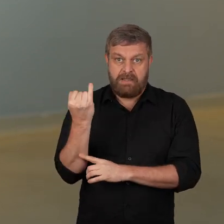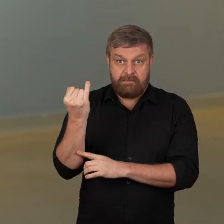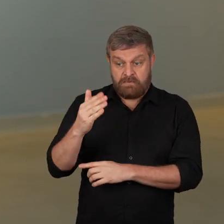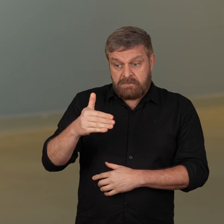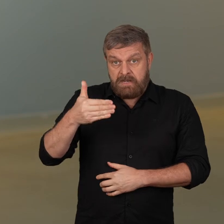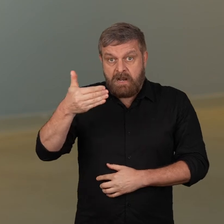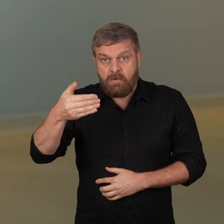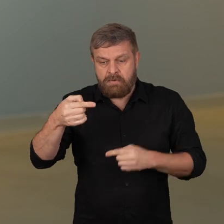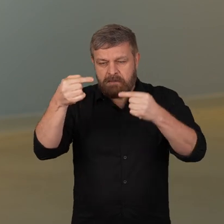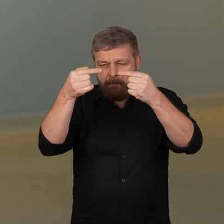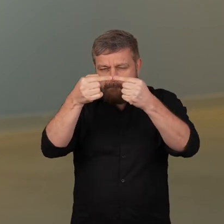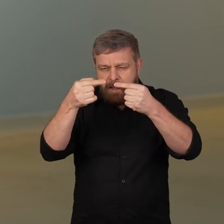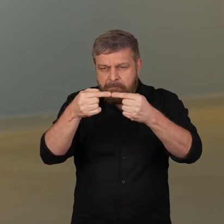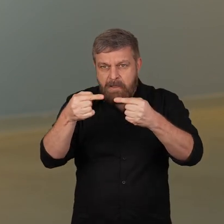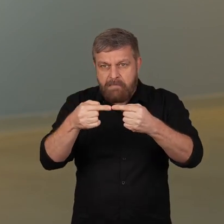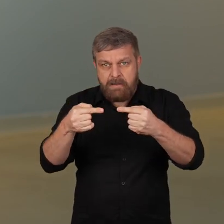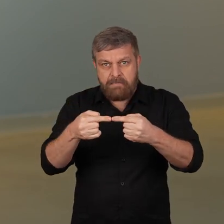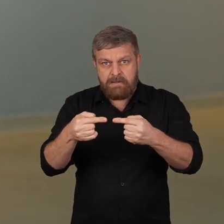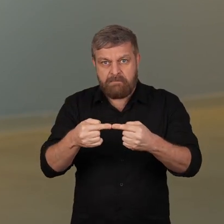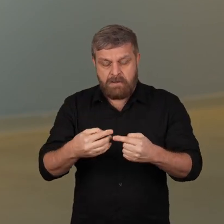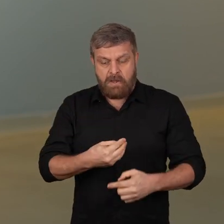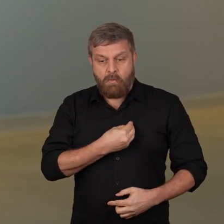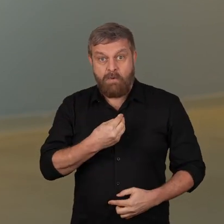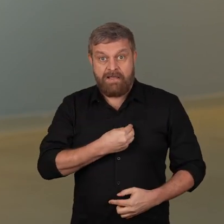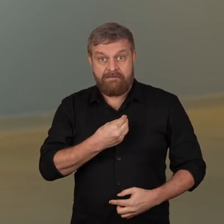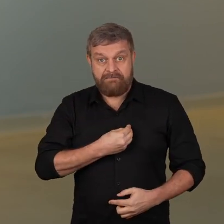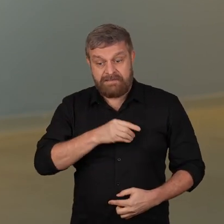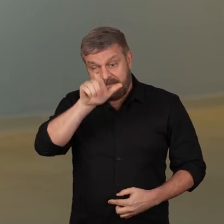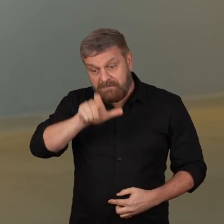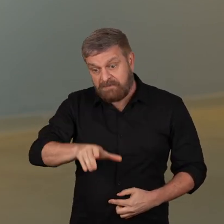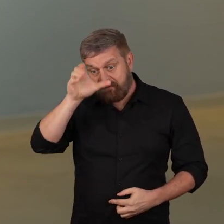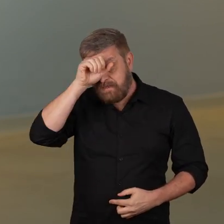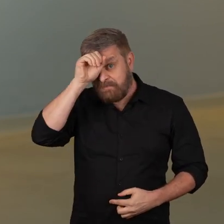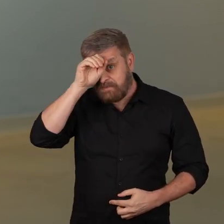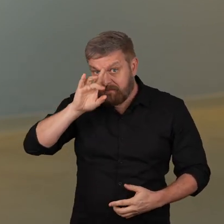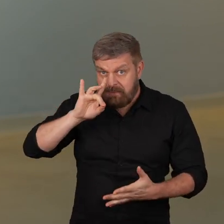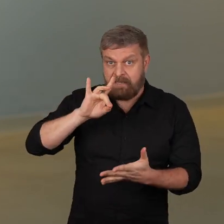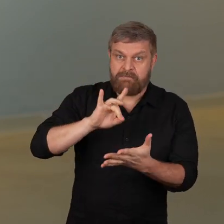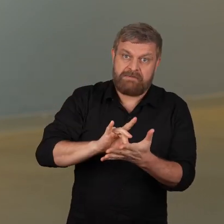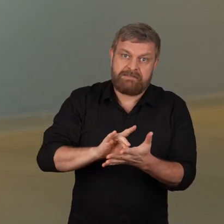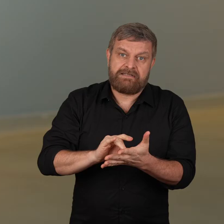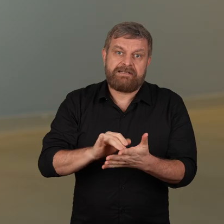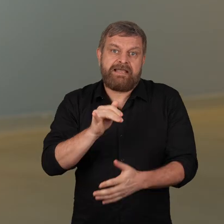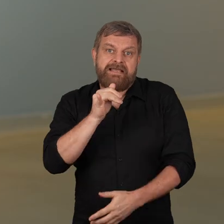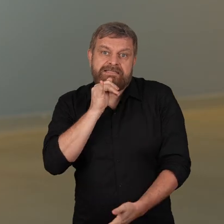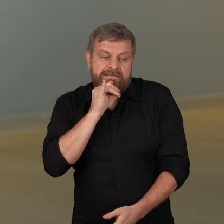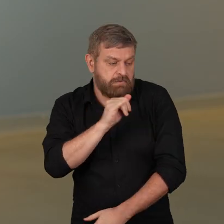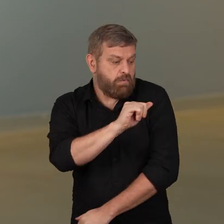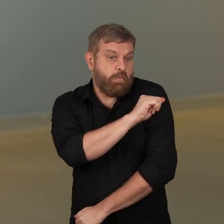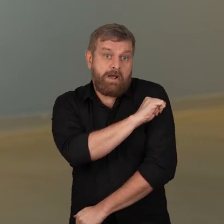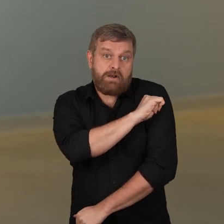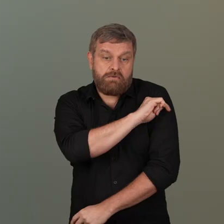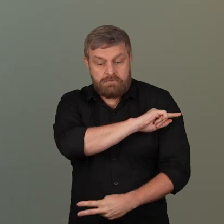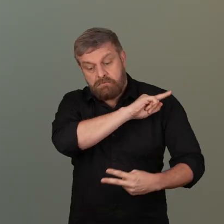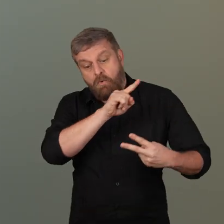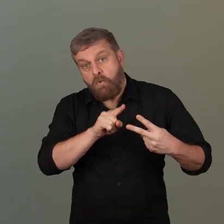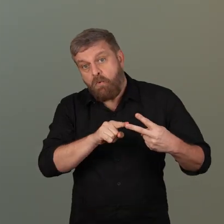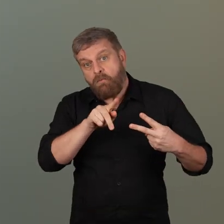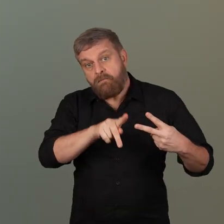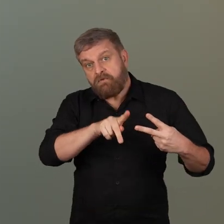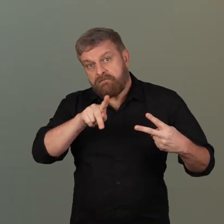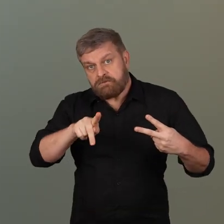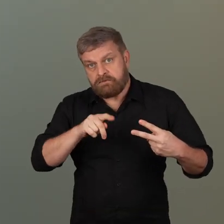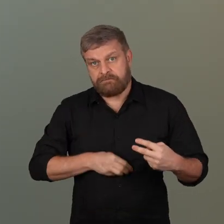faz parte da realidade do aprendente, que pode ser aluno, que pode ser professor. O